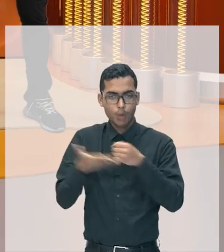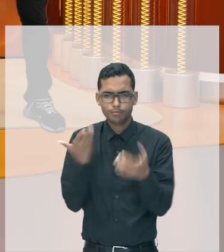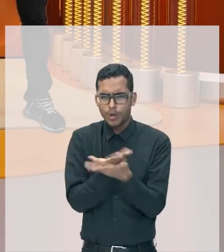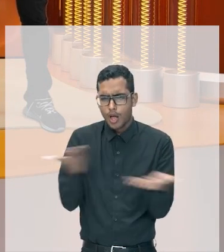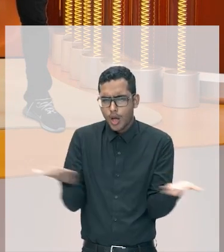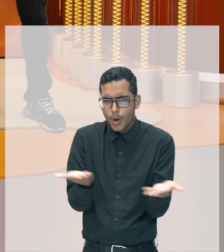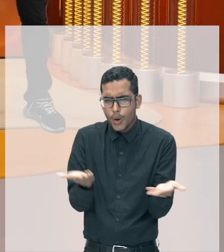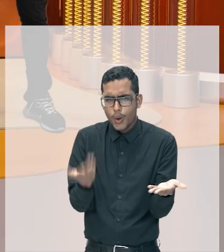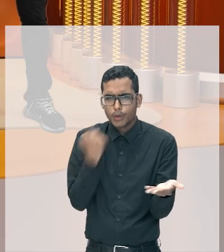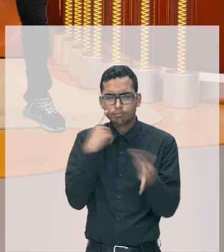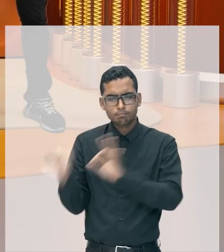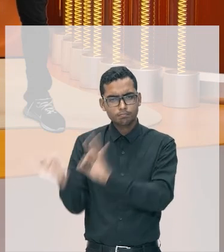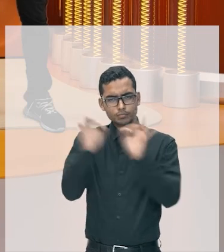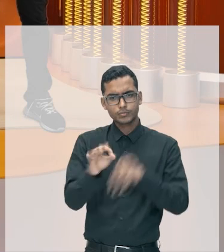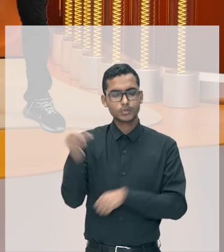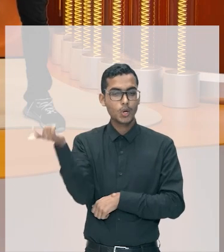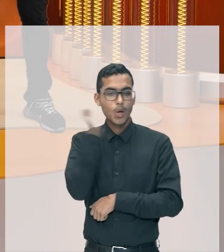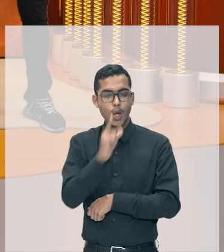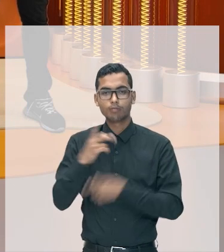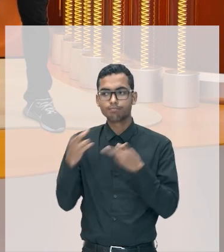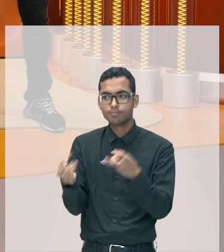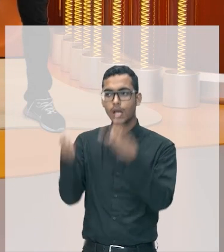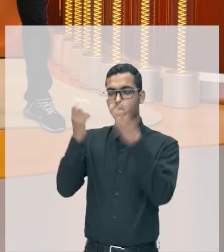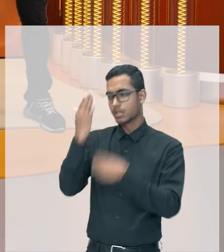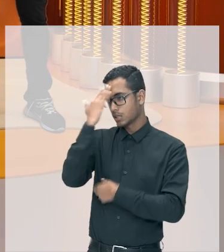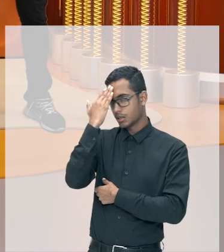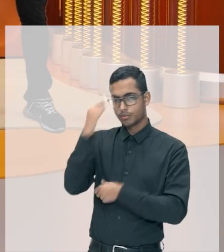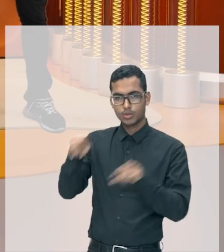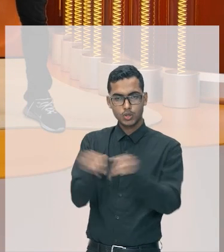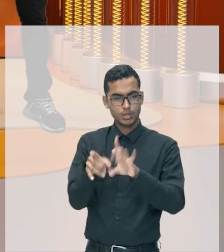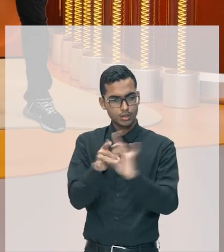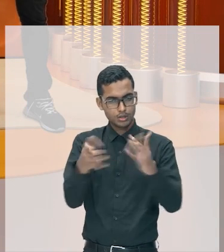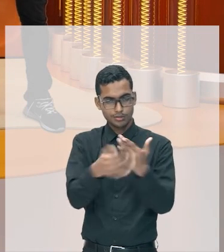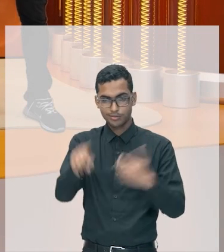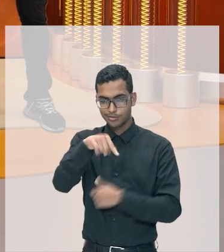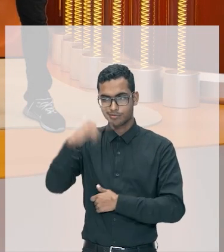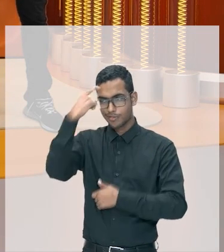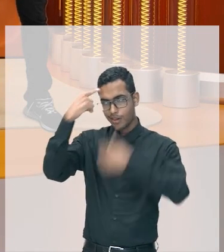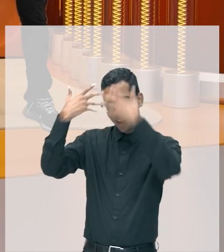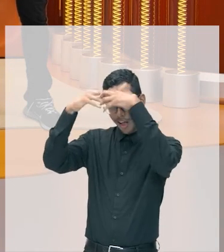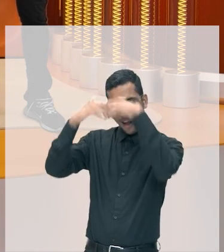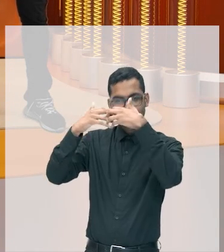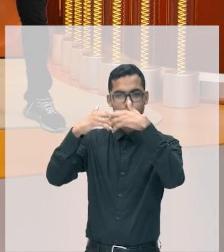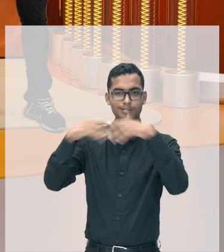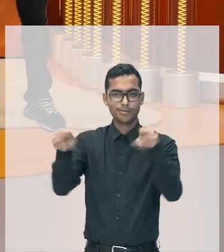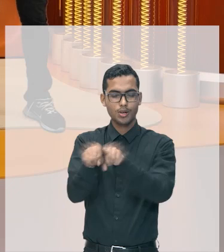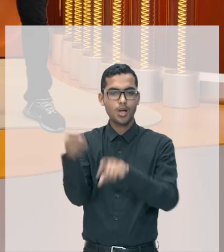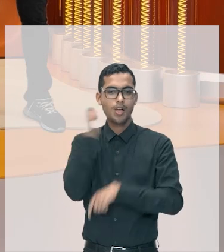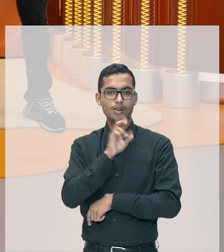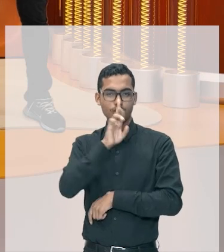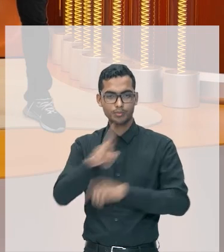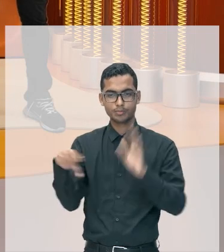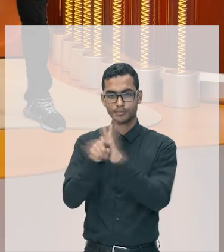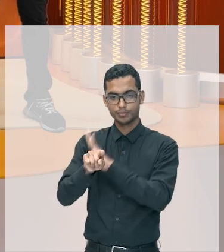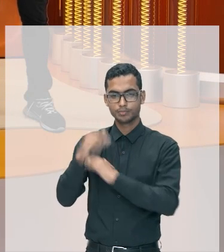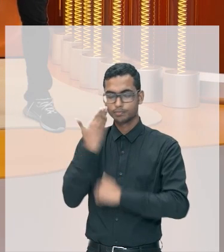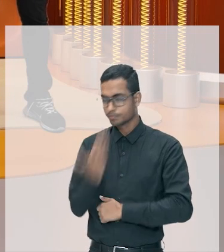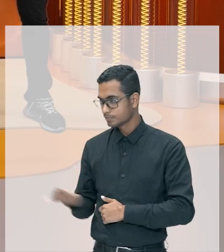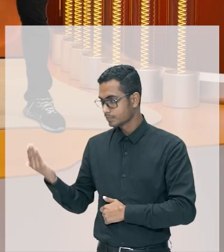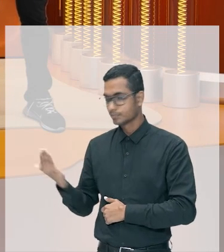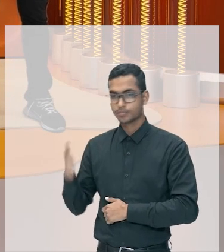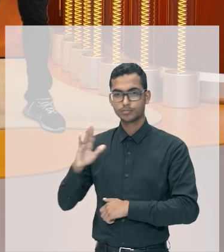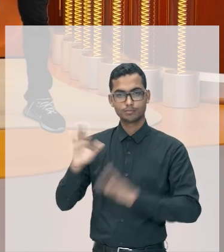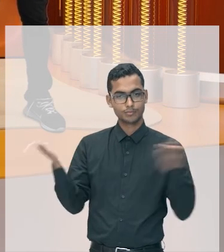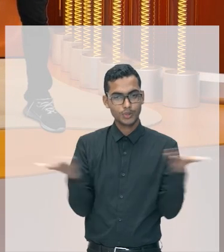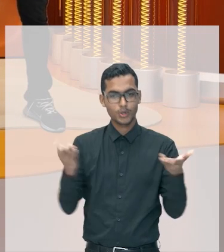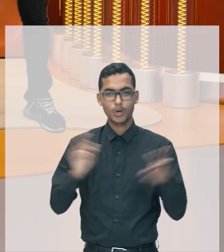se você consegue identificar. Vou deixar você quebrando cabeça aí agora para tentar responder essa questão. E o professor